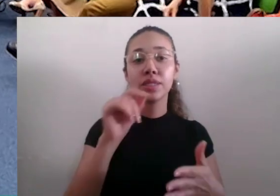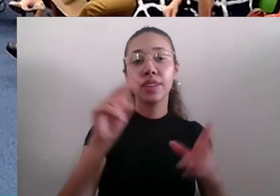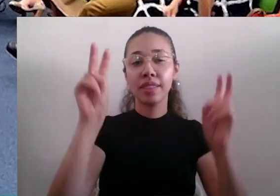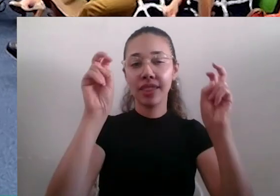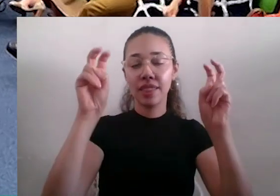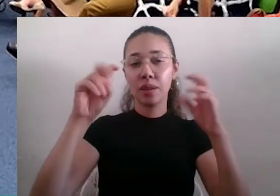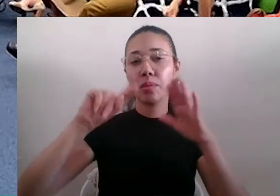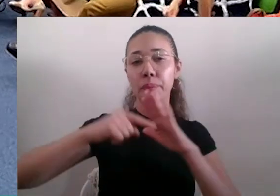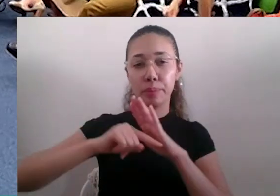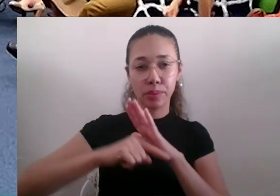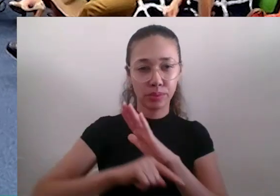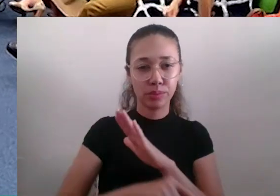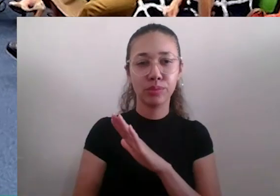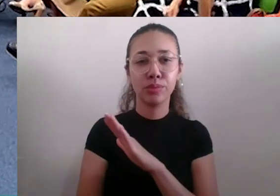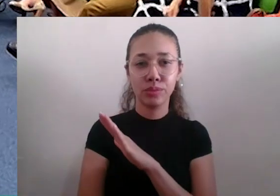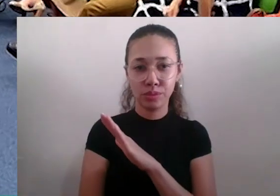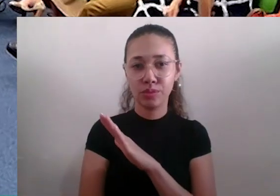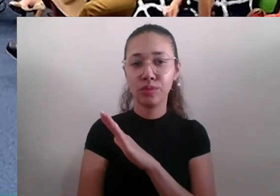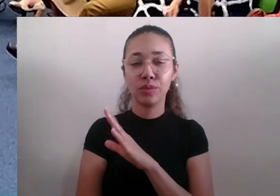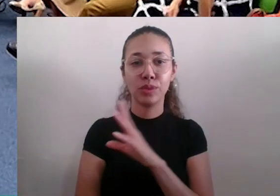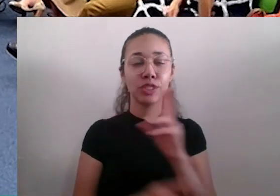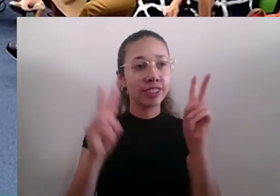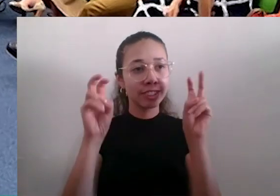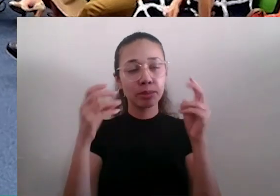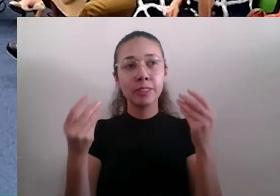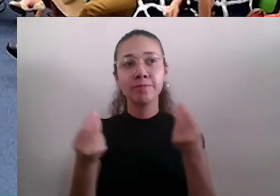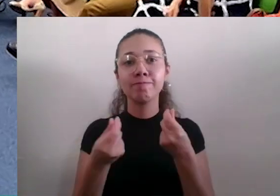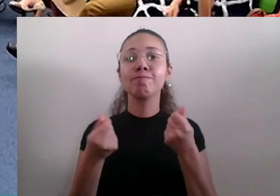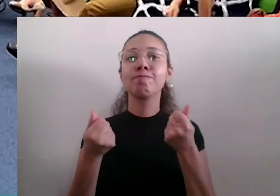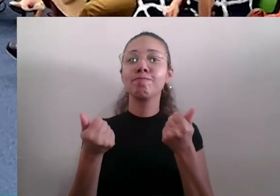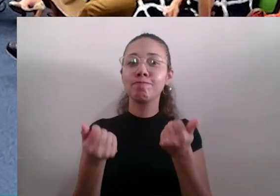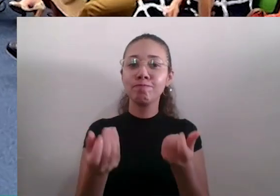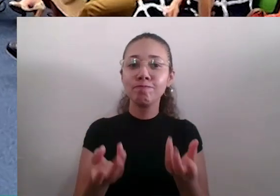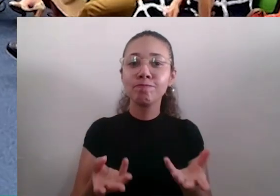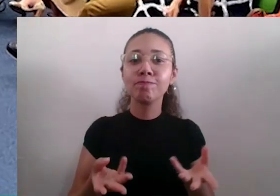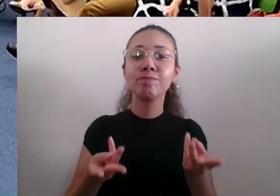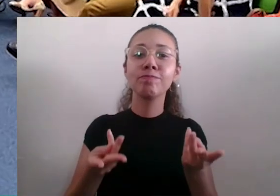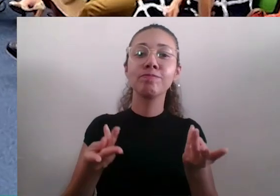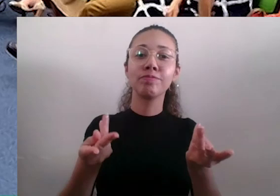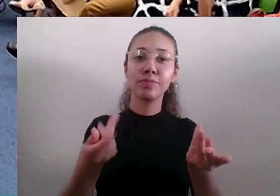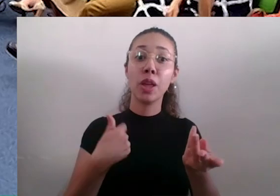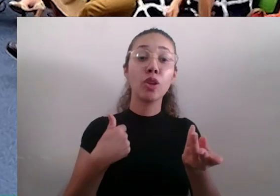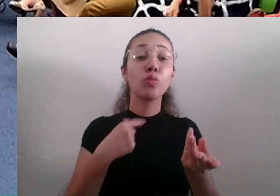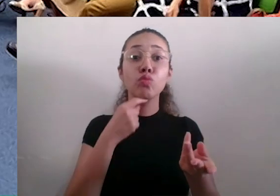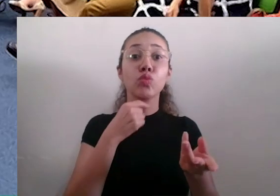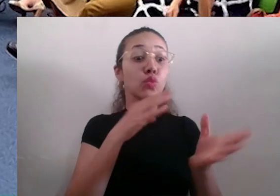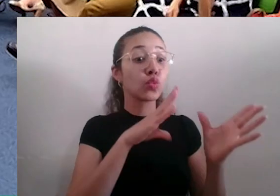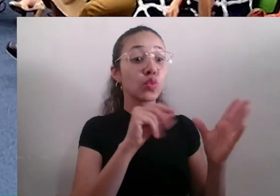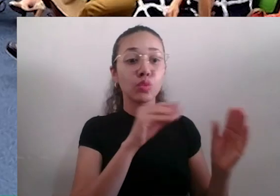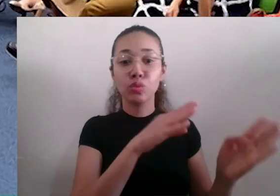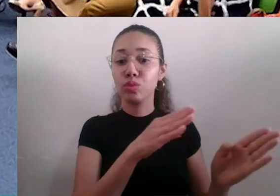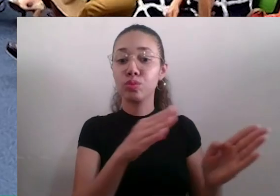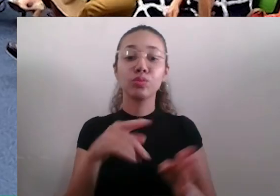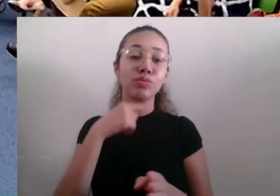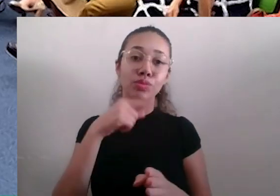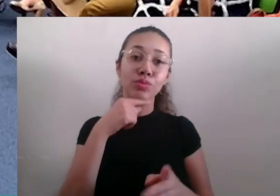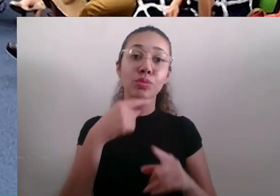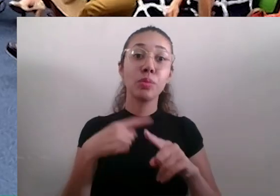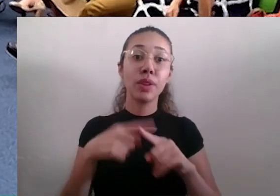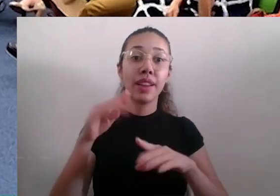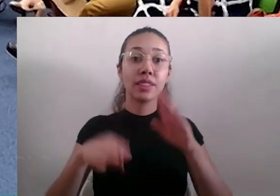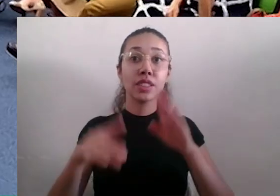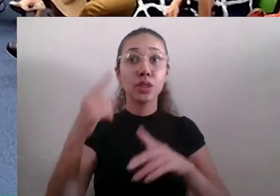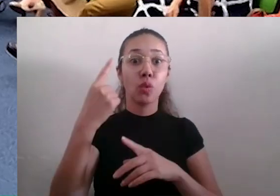complexos são muito delicados são eu eu eu não eu não consegui ouvir tudo porque as eu passo Dias pensando em um